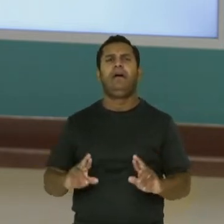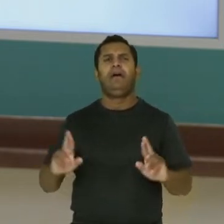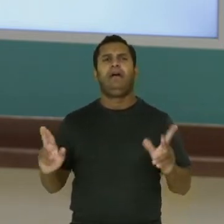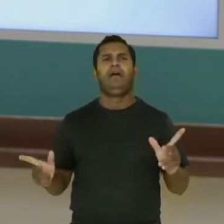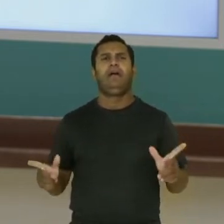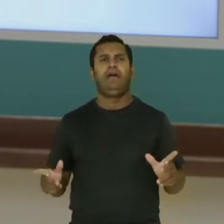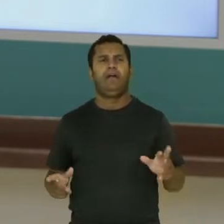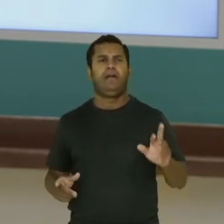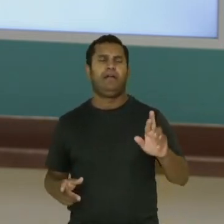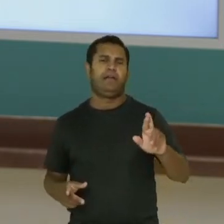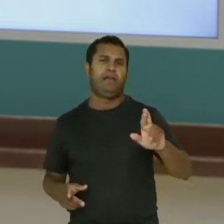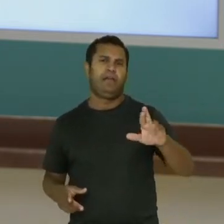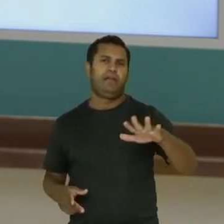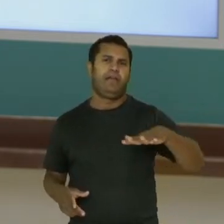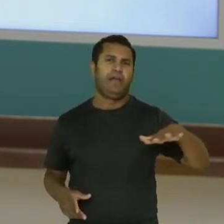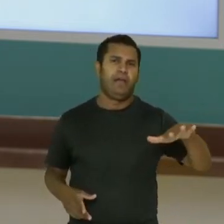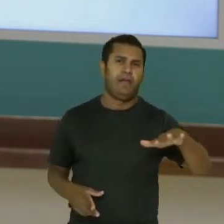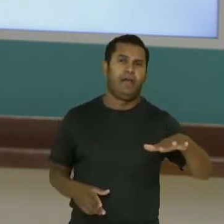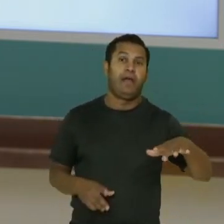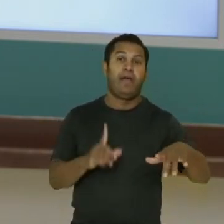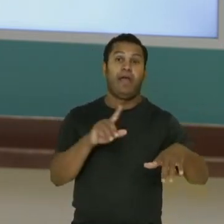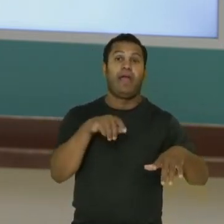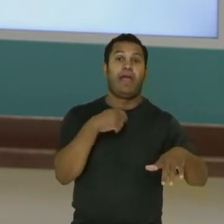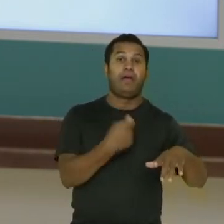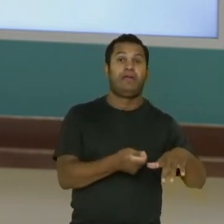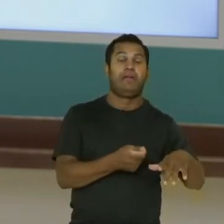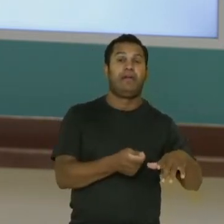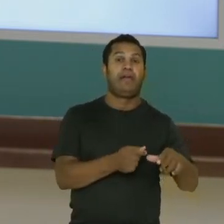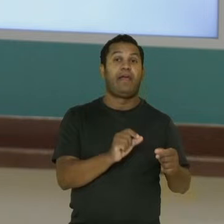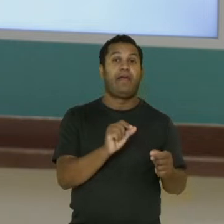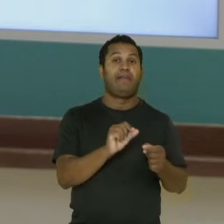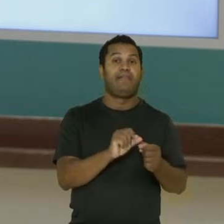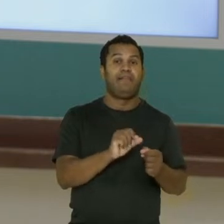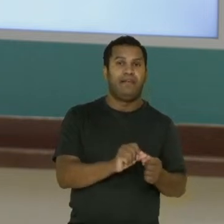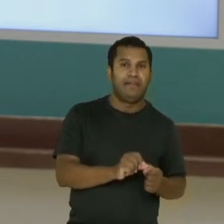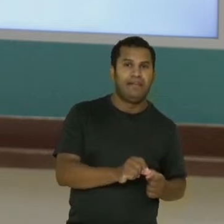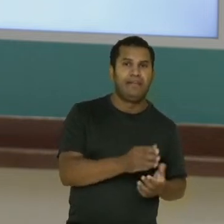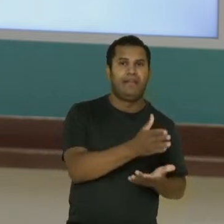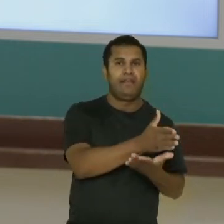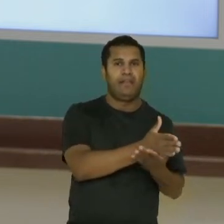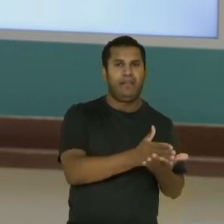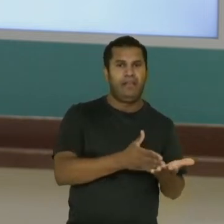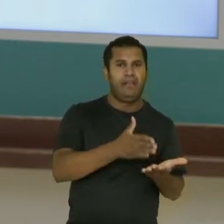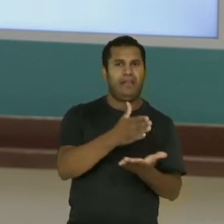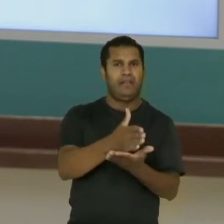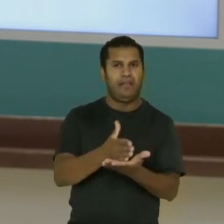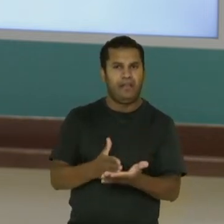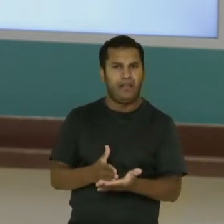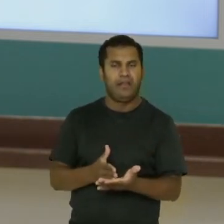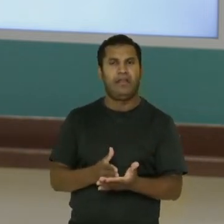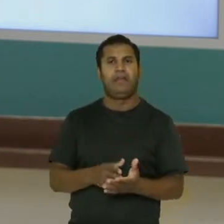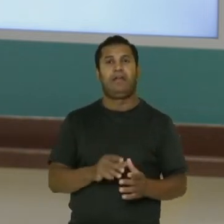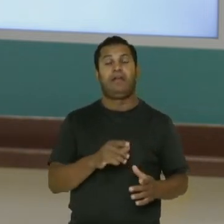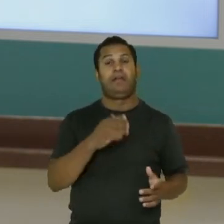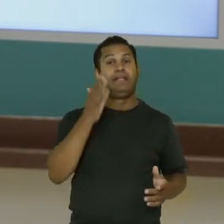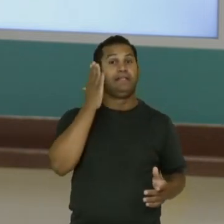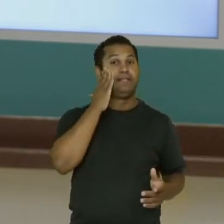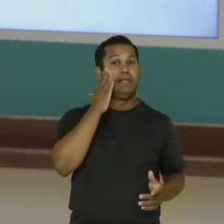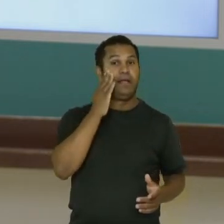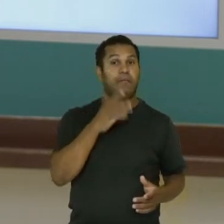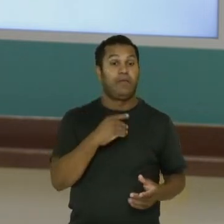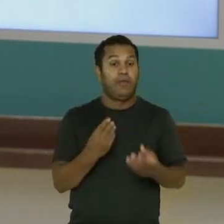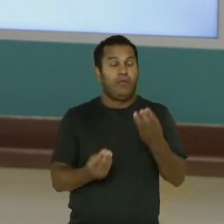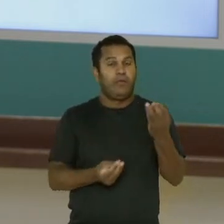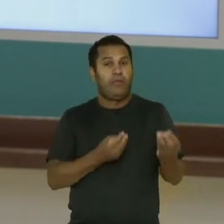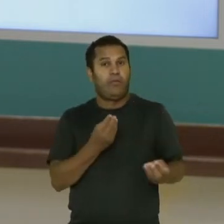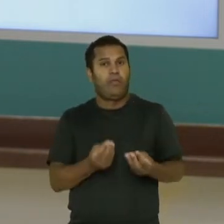de dividir o espaço geográfico, levando em consideração alguns critérios. Então, regionalizar é